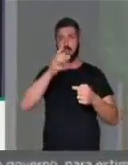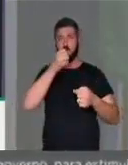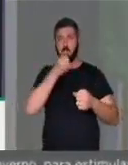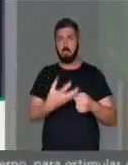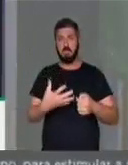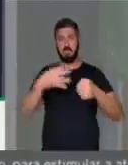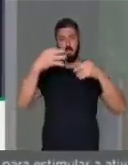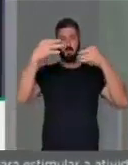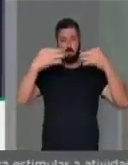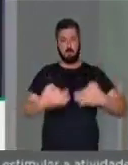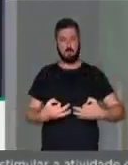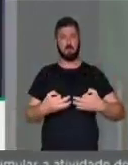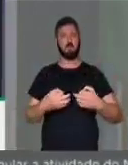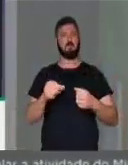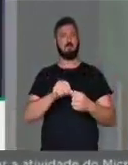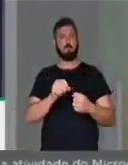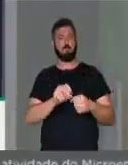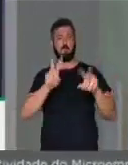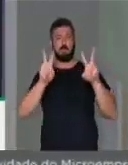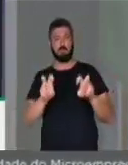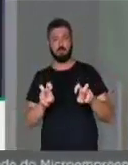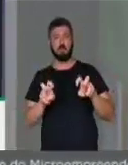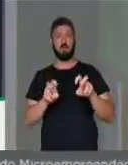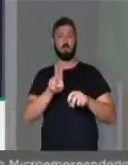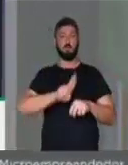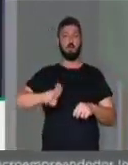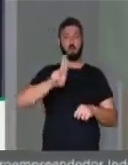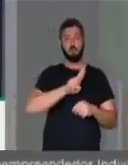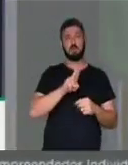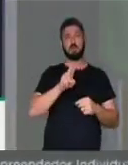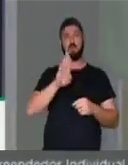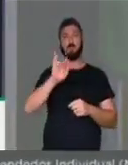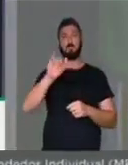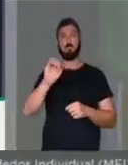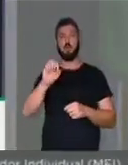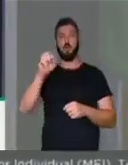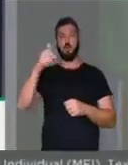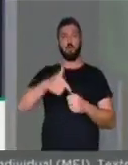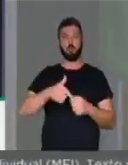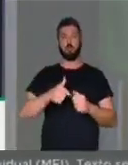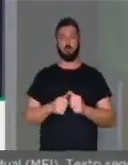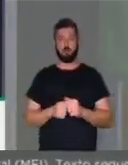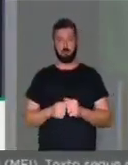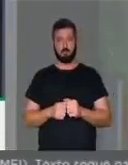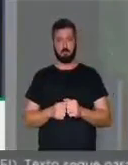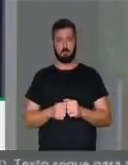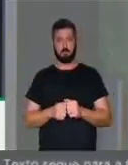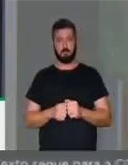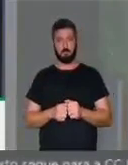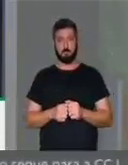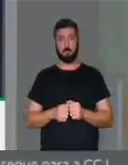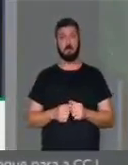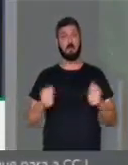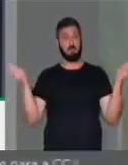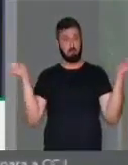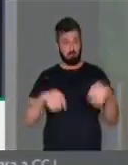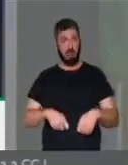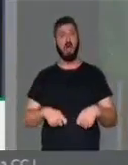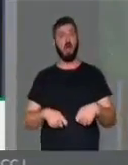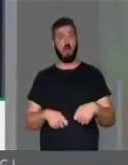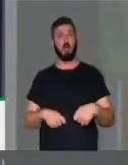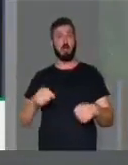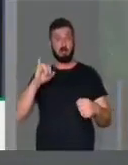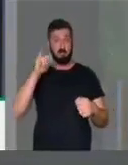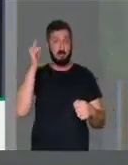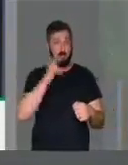bem definida no que diz respeito ao uso de biocombustíveis. Podem perfeitamente